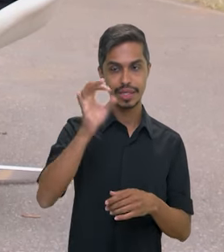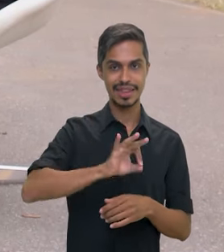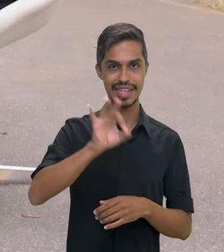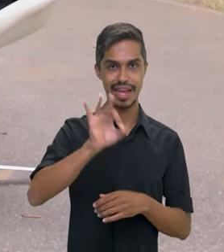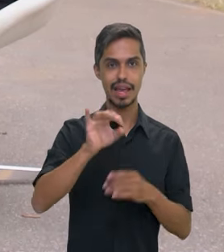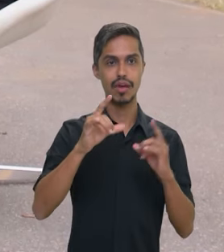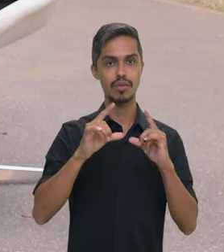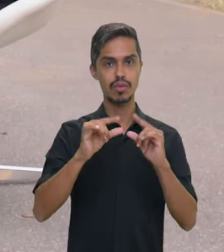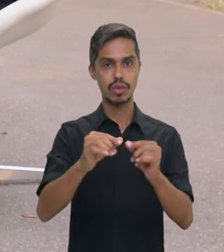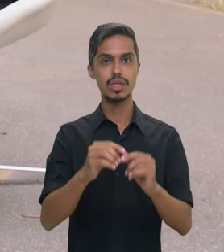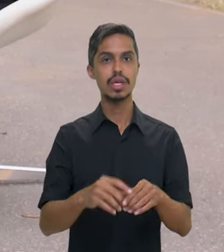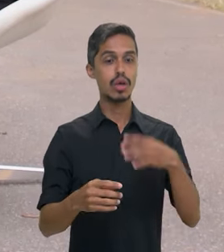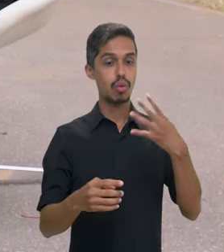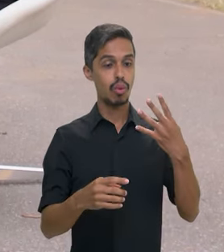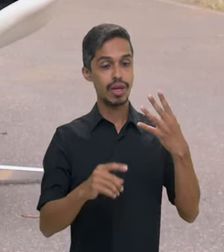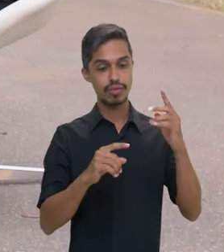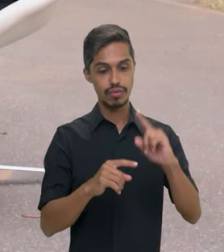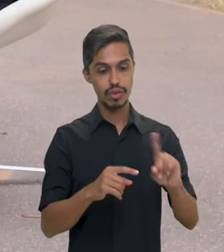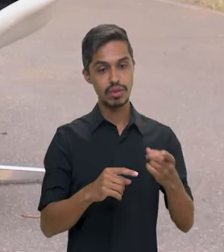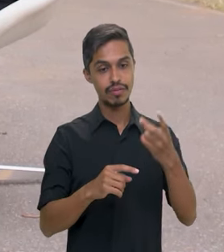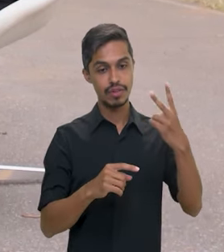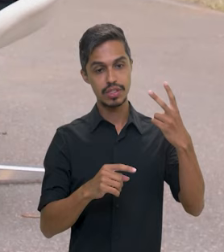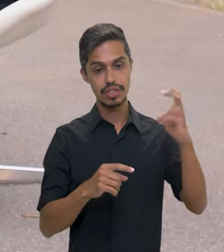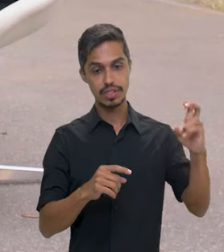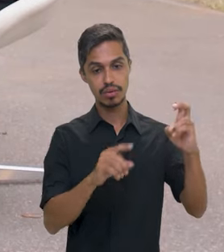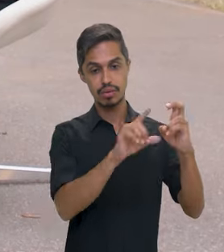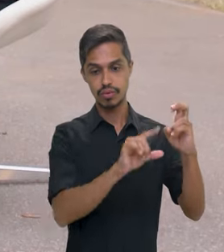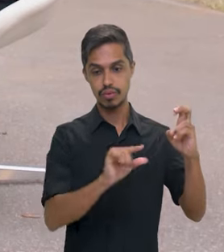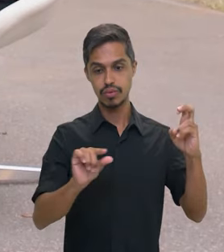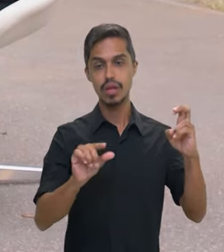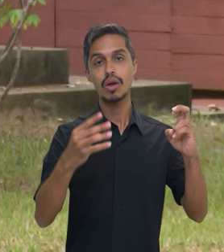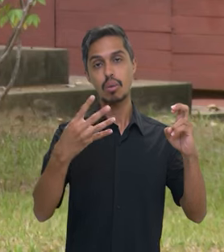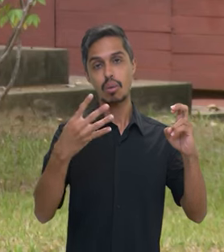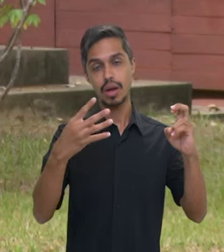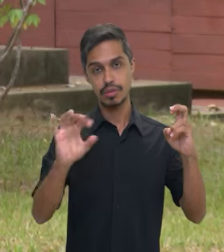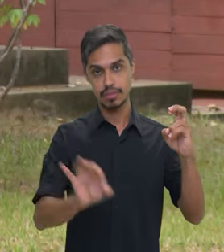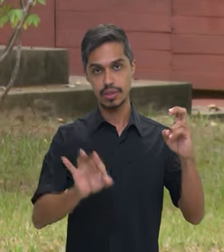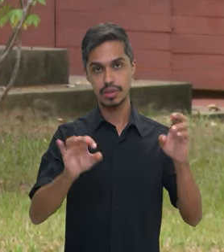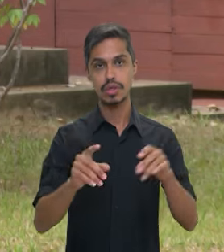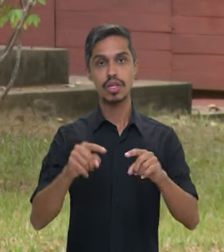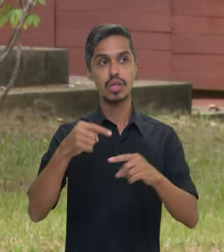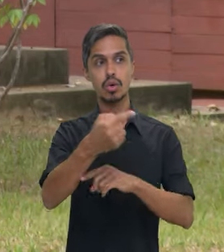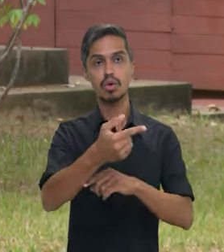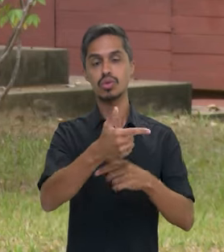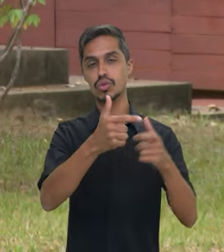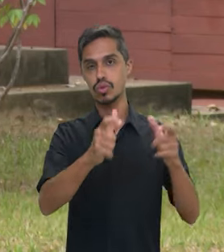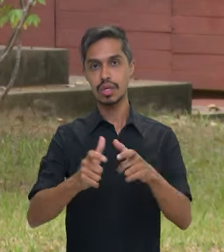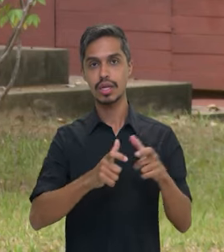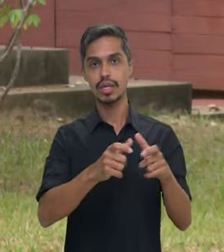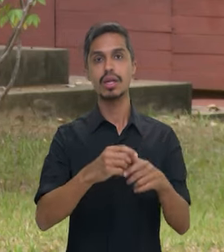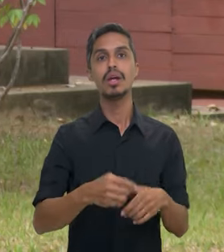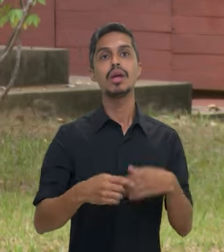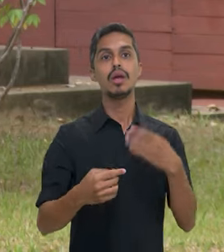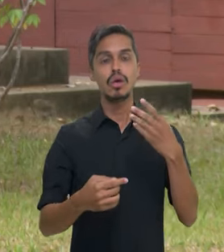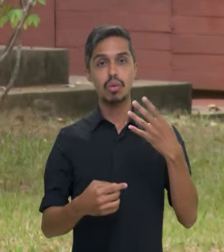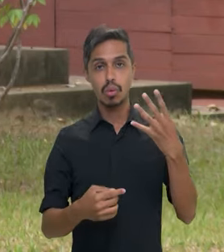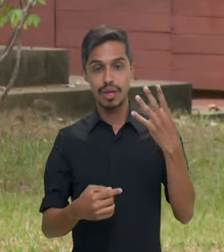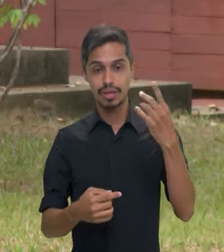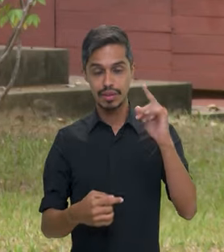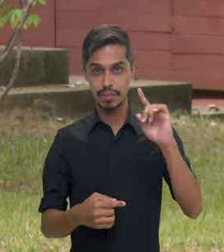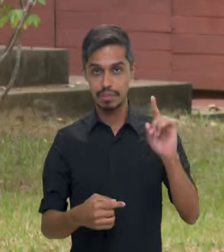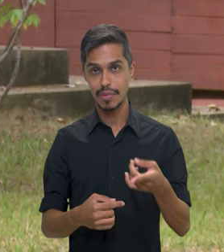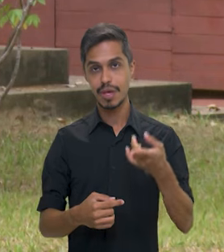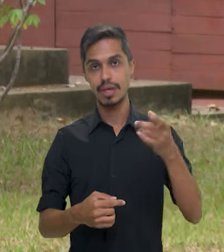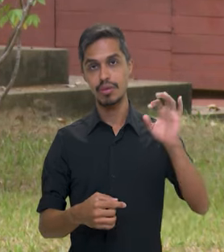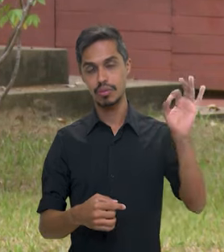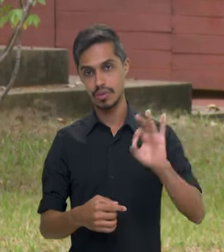nas regiões norte e nordeste. Ela sai de 4,25 para 4 e nas outras regiões sai de 4,5 para 4,25. É a menor taxa